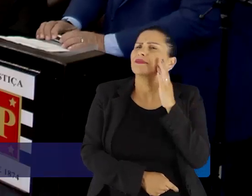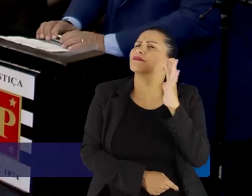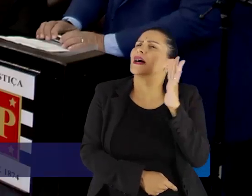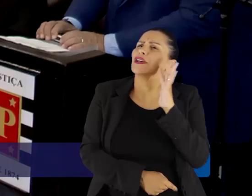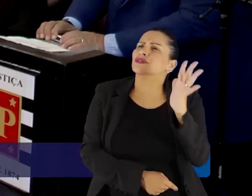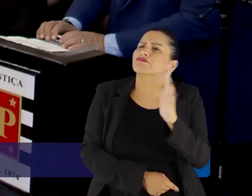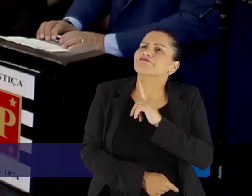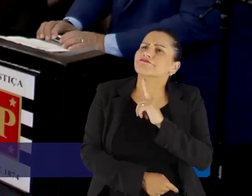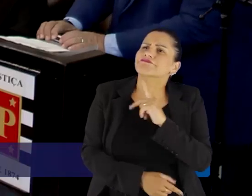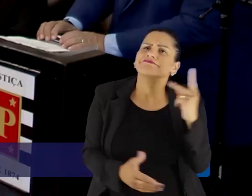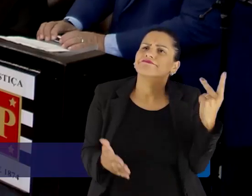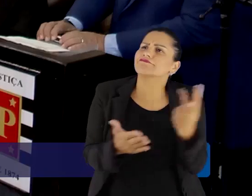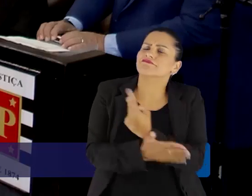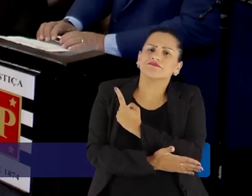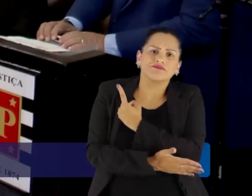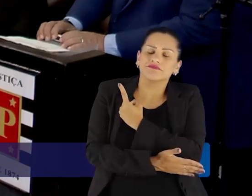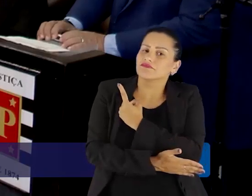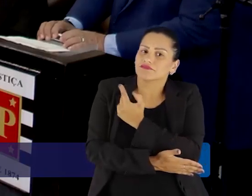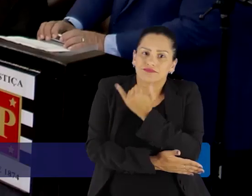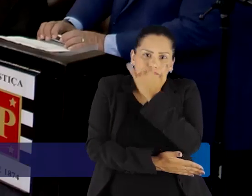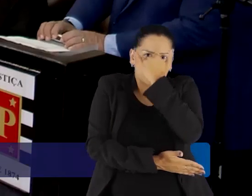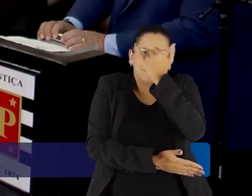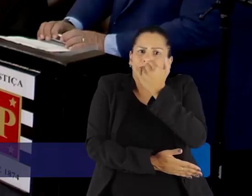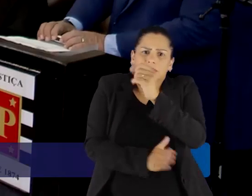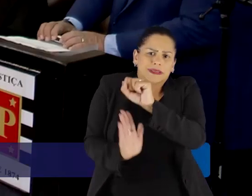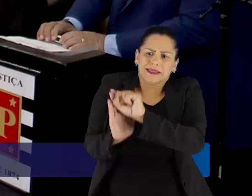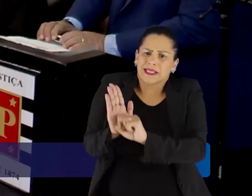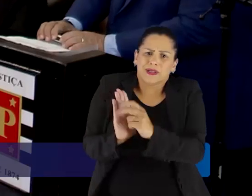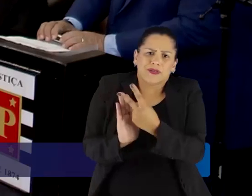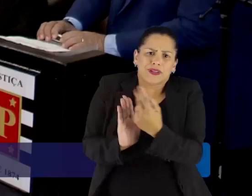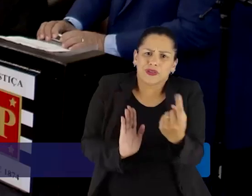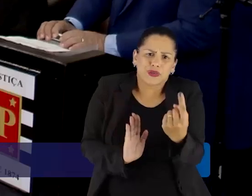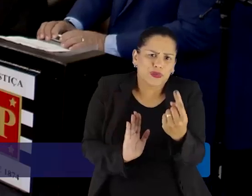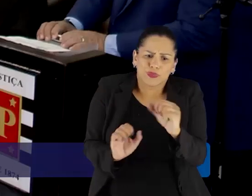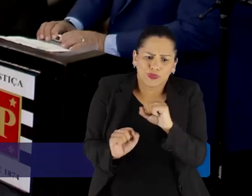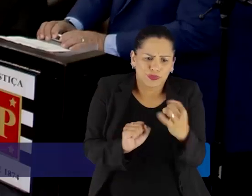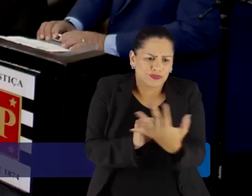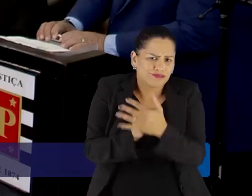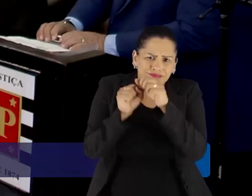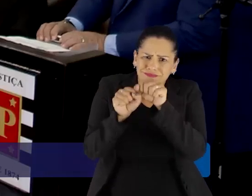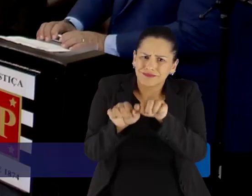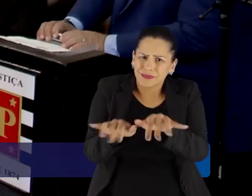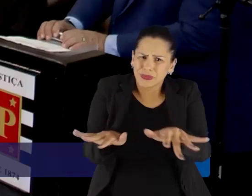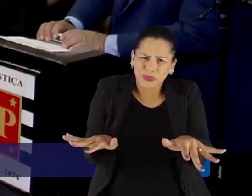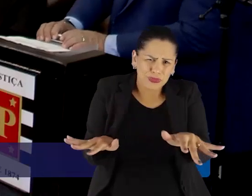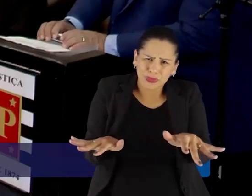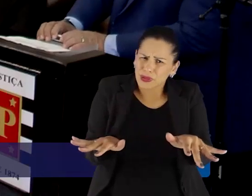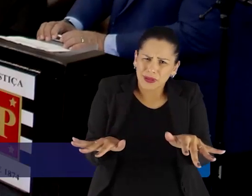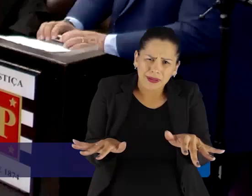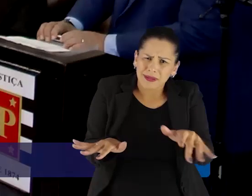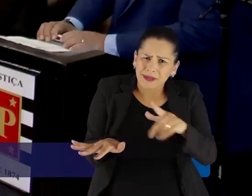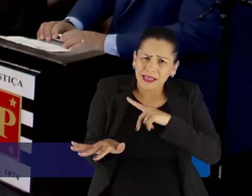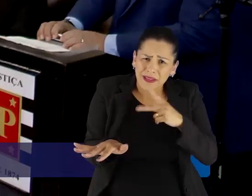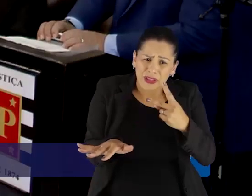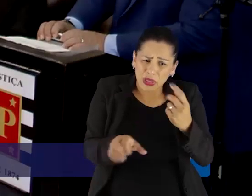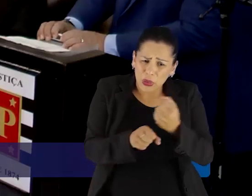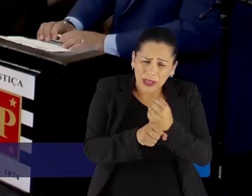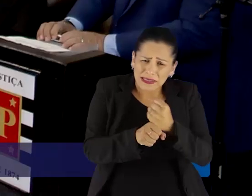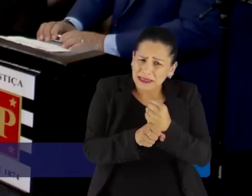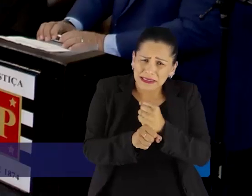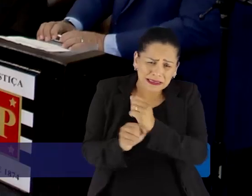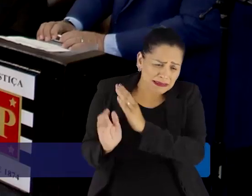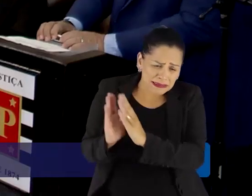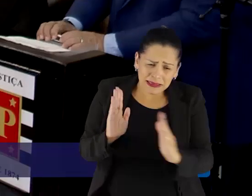imaginava que a gente poderia ter no século 21 uma pandemia do tamanho que nós tivemos nesses dois últimos anos